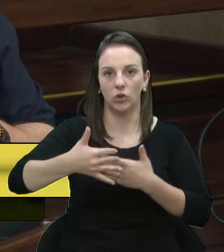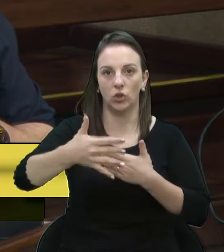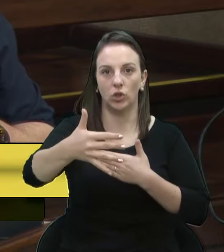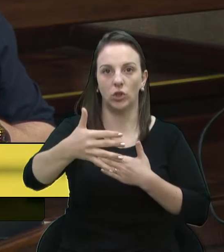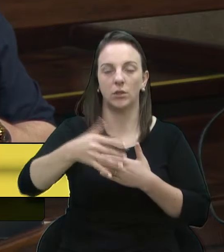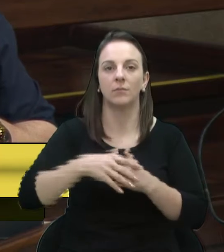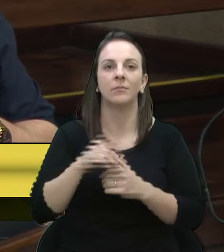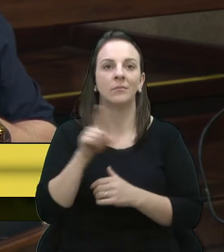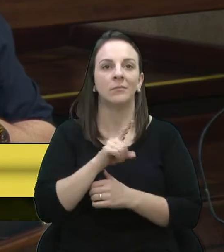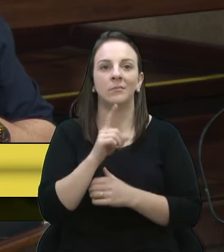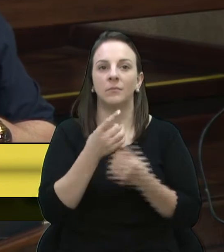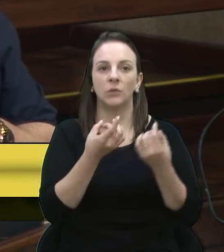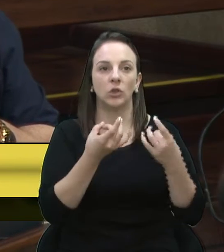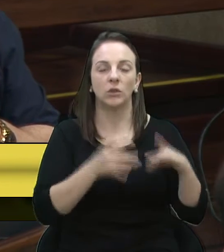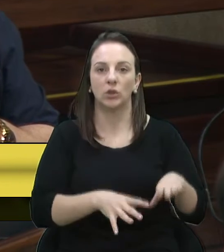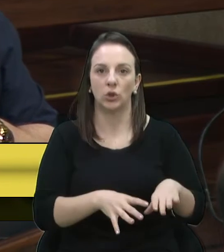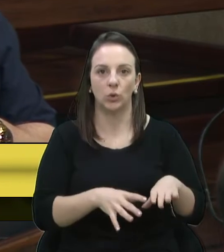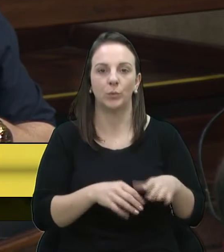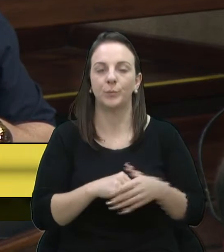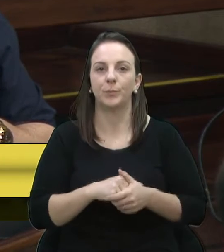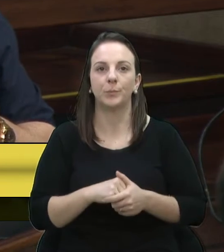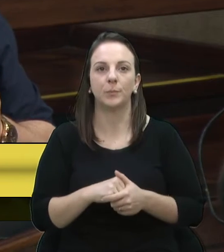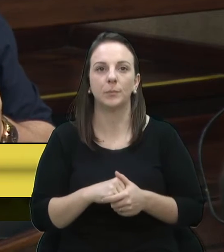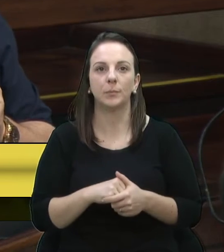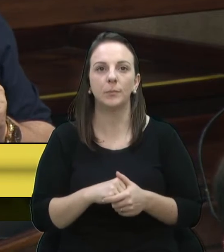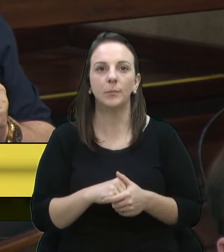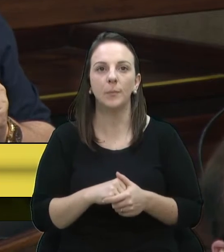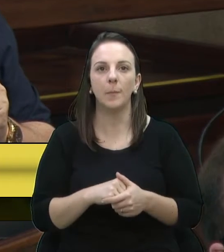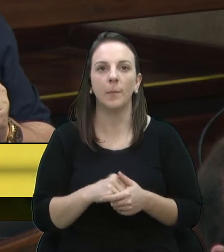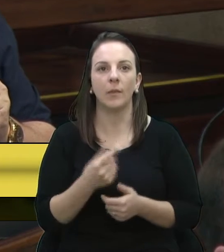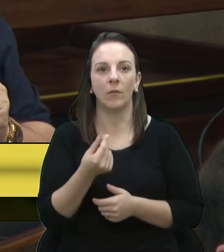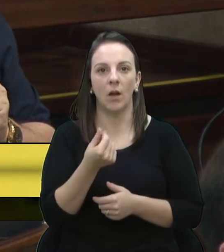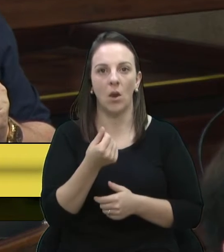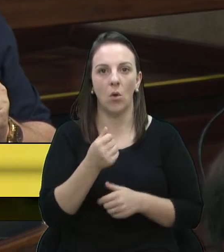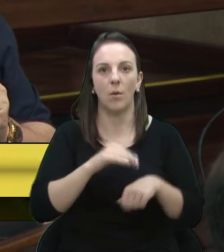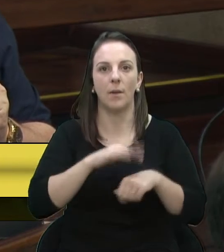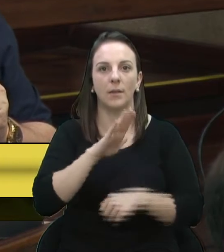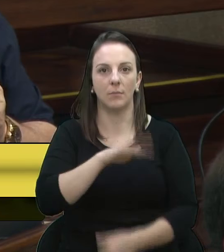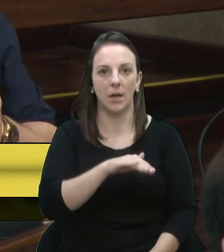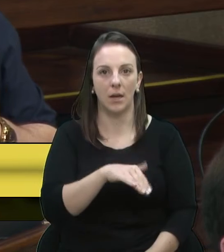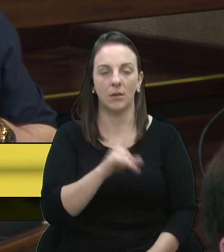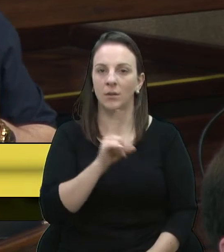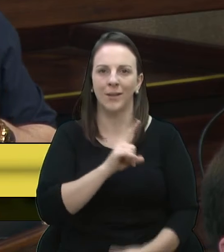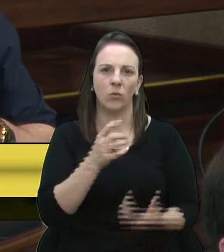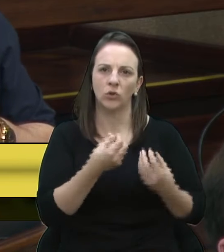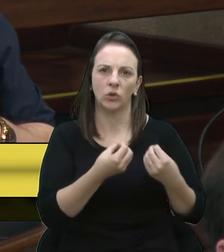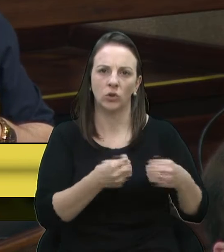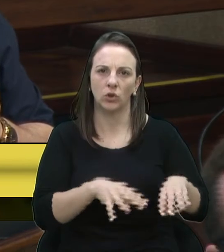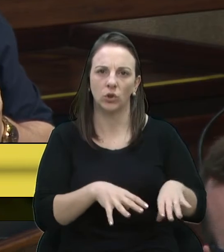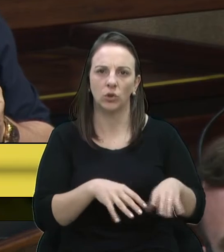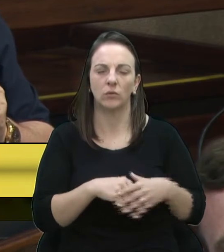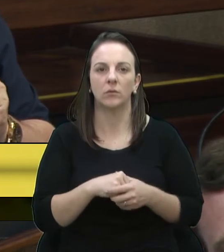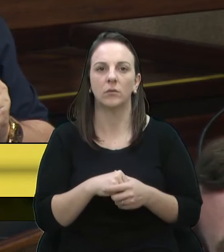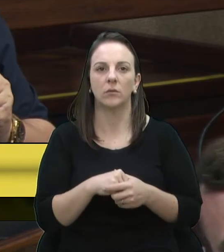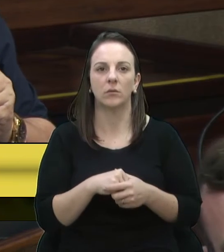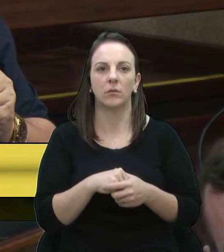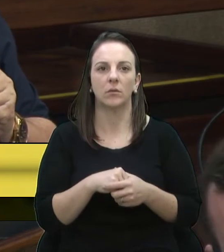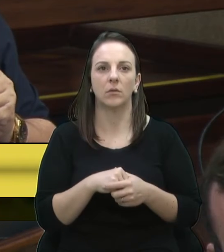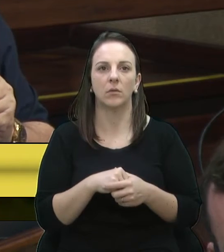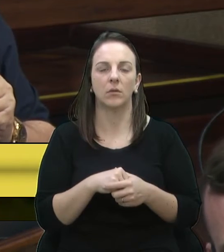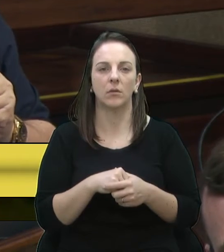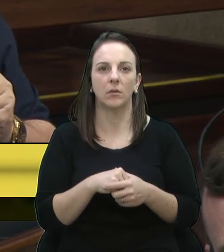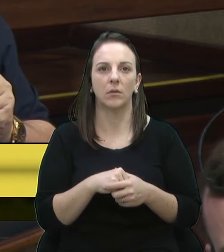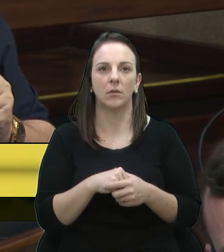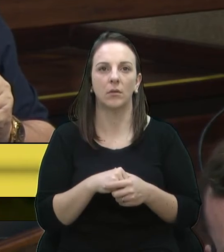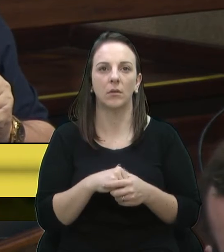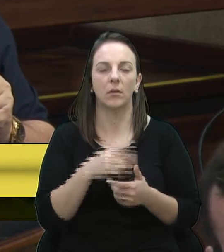não desistiu. Declaração de líder republicanos. Da passagem mais barata, ele não desistiu. E tenho certeza absoluta que ele vai reduzir,